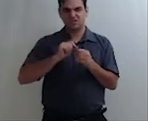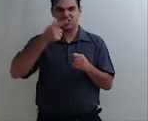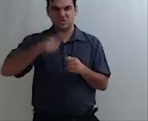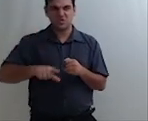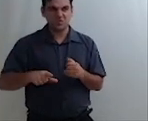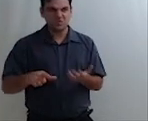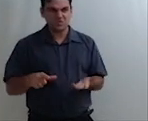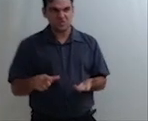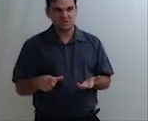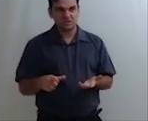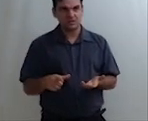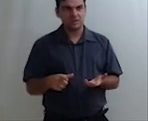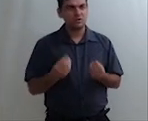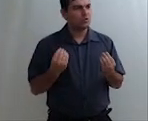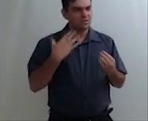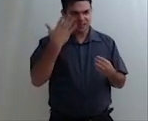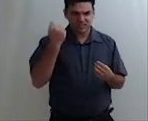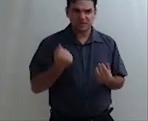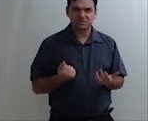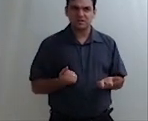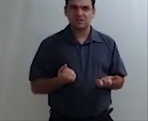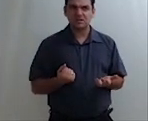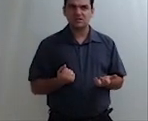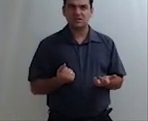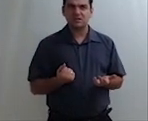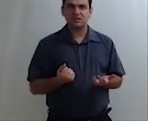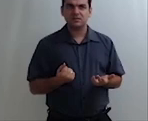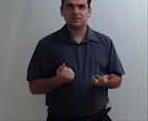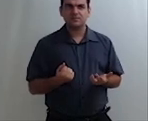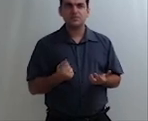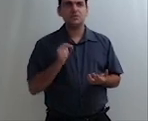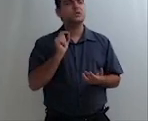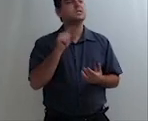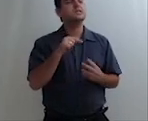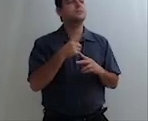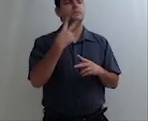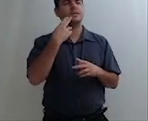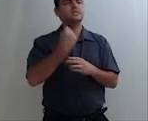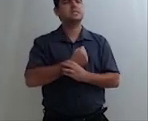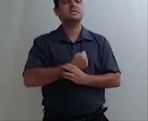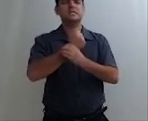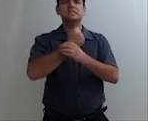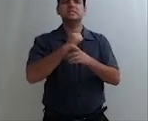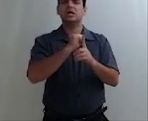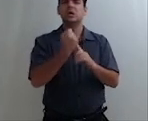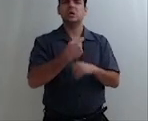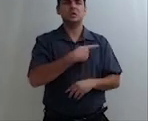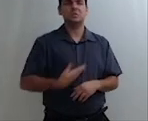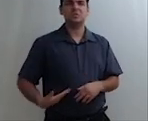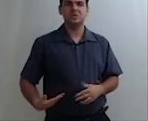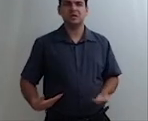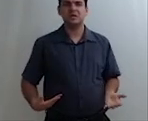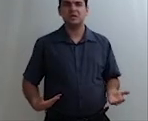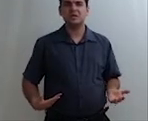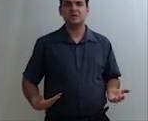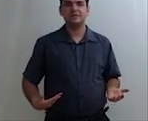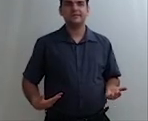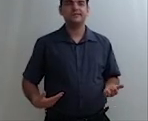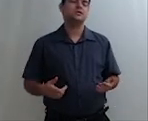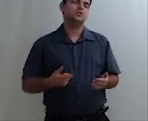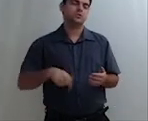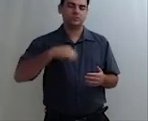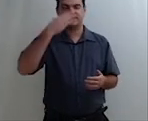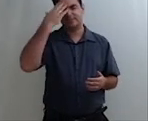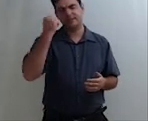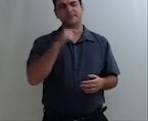etip ou seja ela levou em consideração a garantia da ordem pública a garantia da ordem pública nós sabemos oos senhores